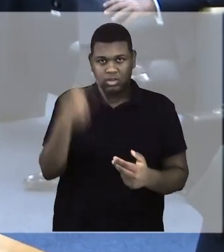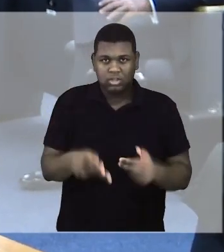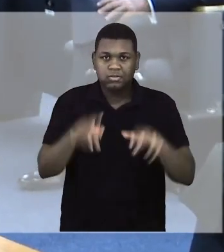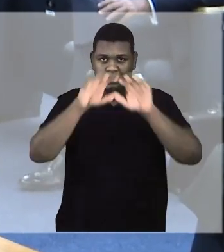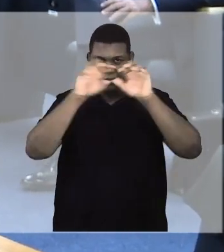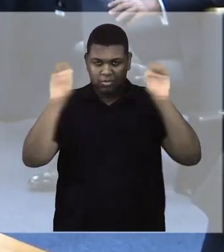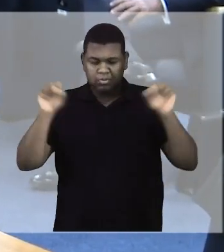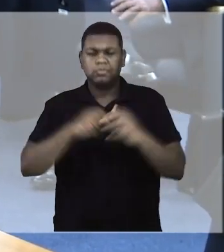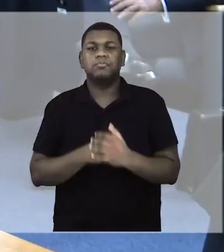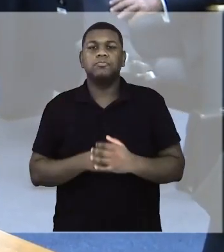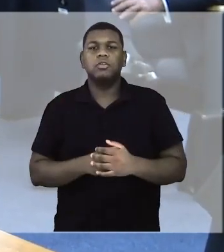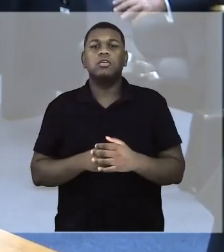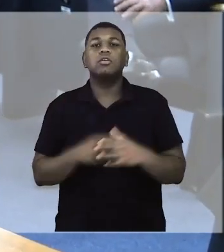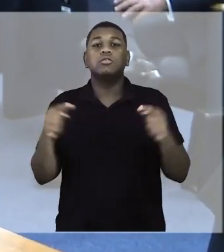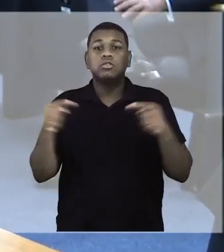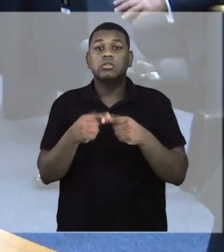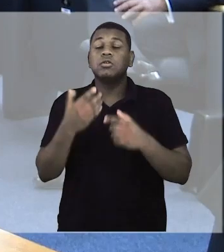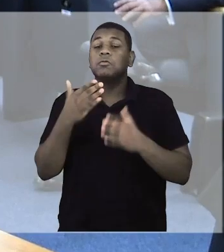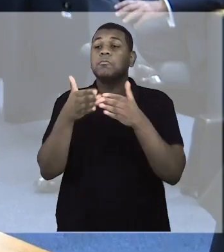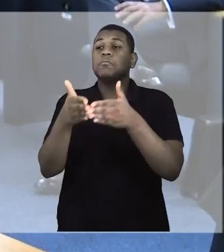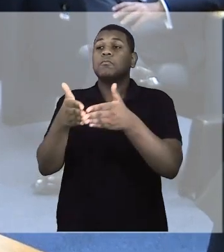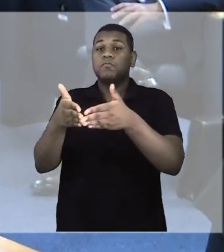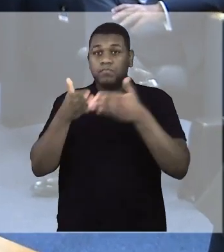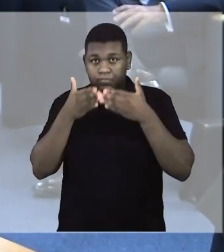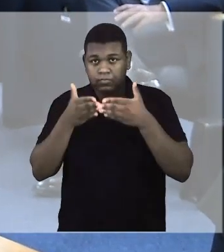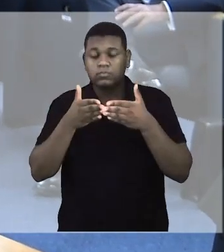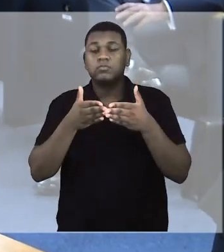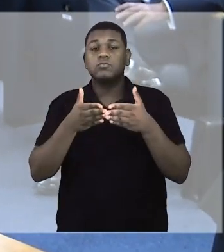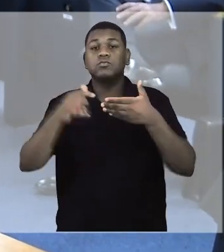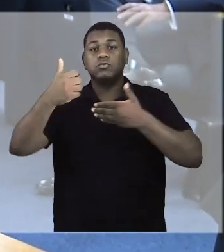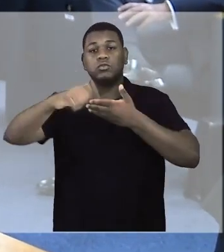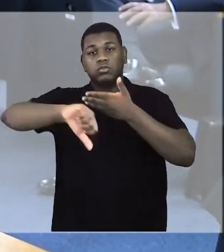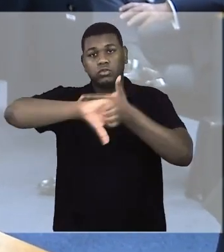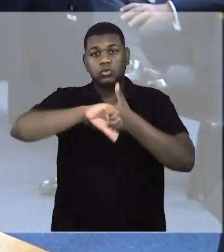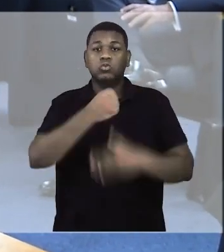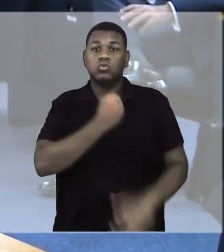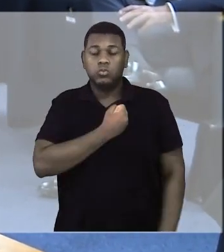que reconhece exatamente o mesmo pleito, ora feito da tribuna.